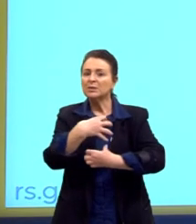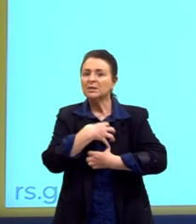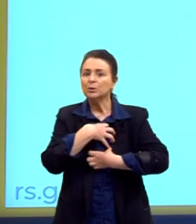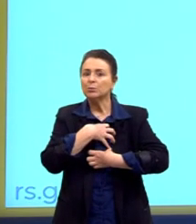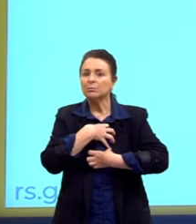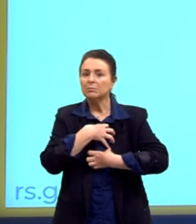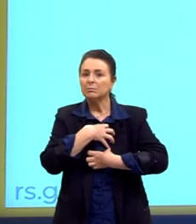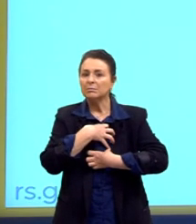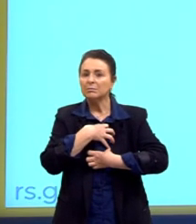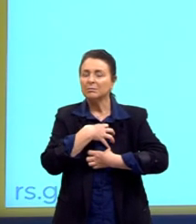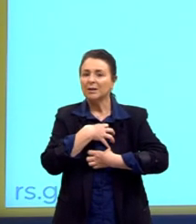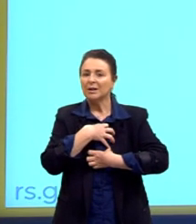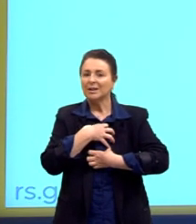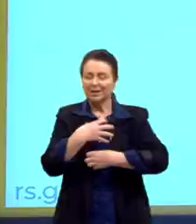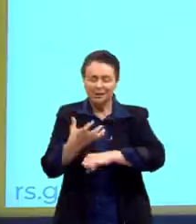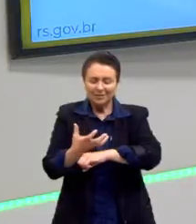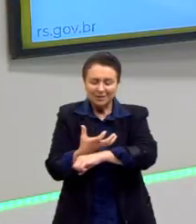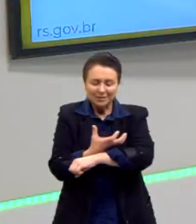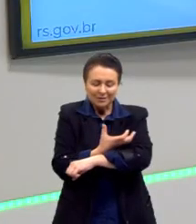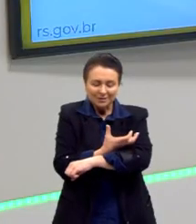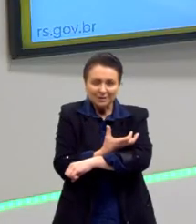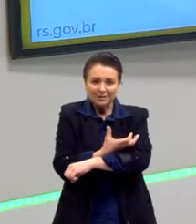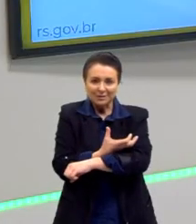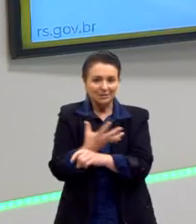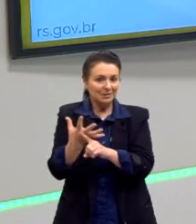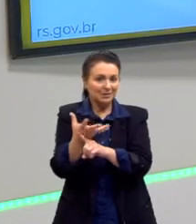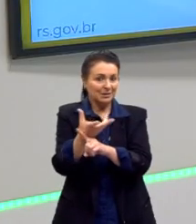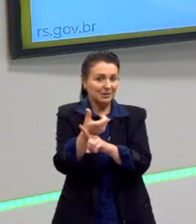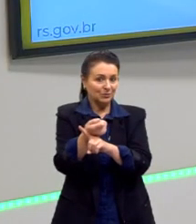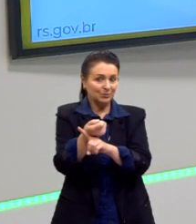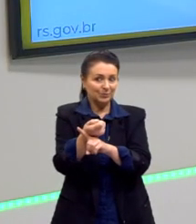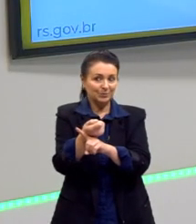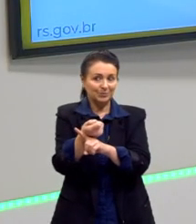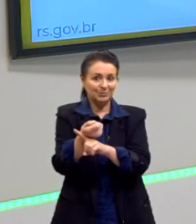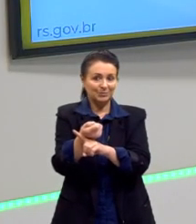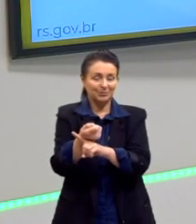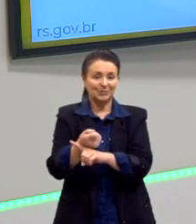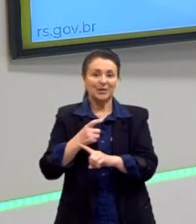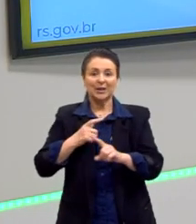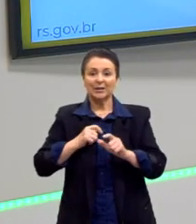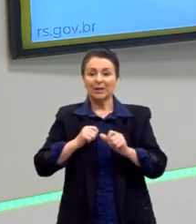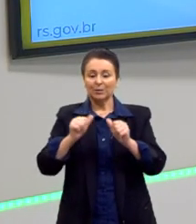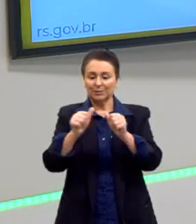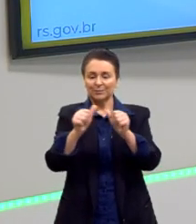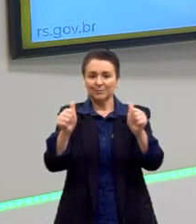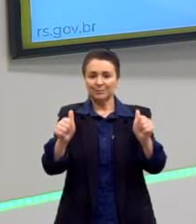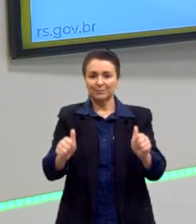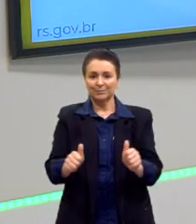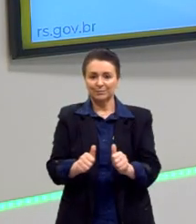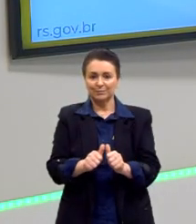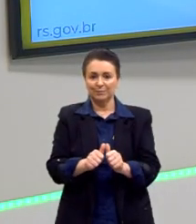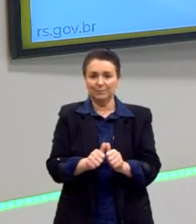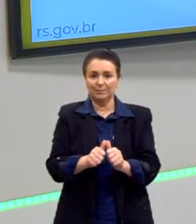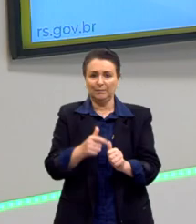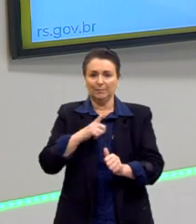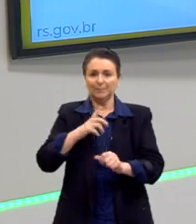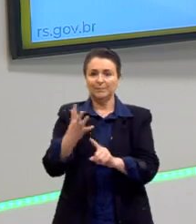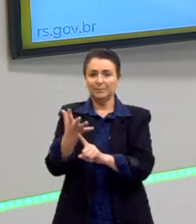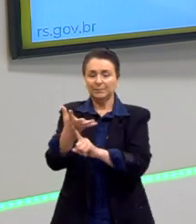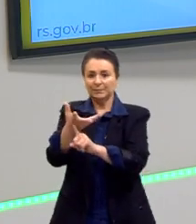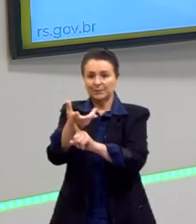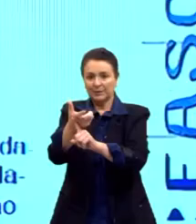e da sensibilidade para arte é que traga então uma arte né